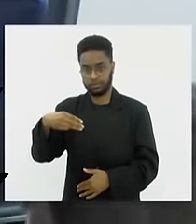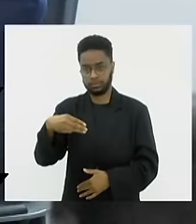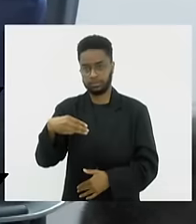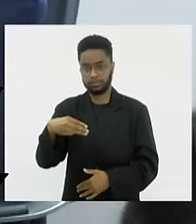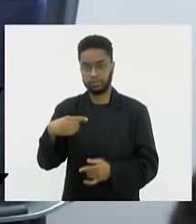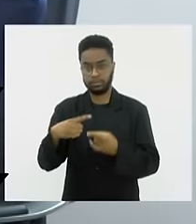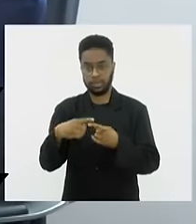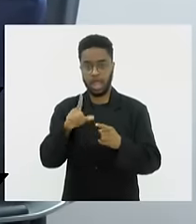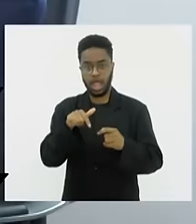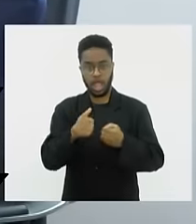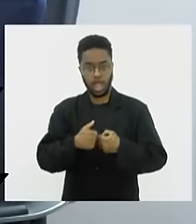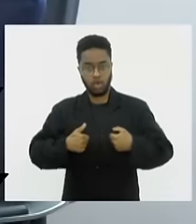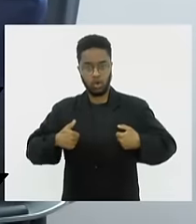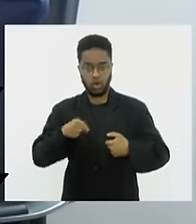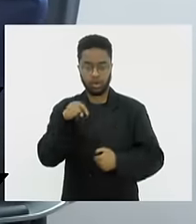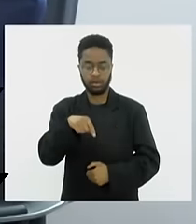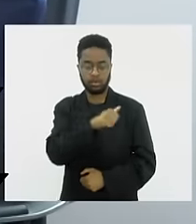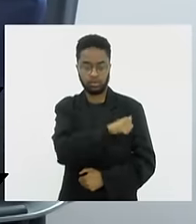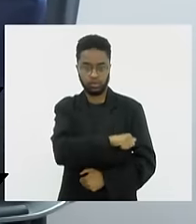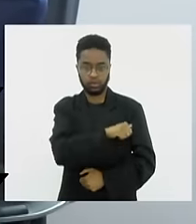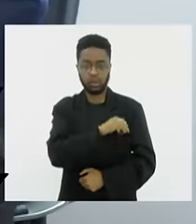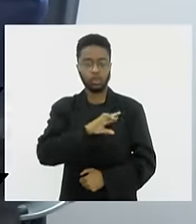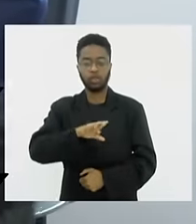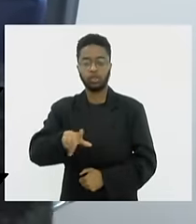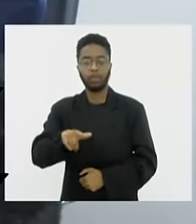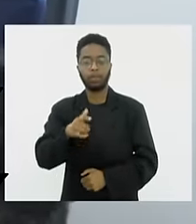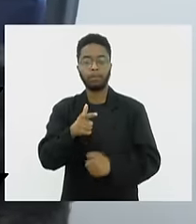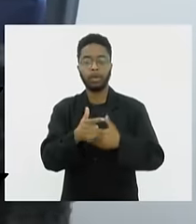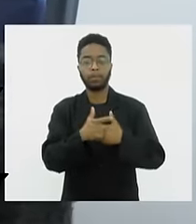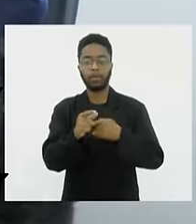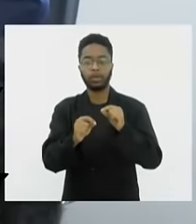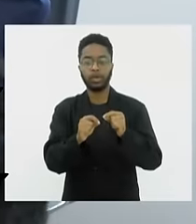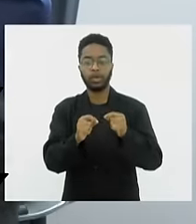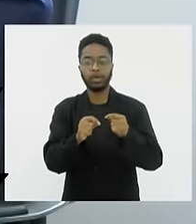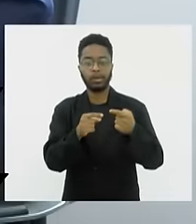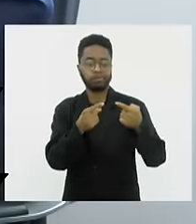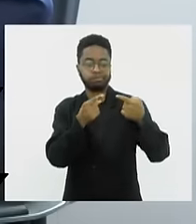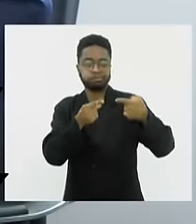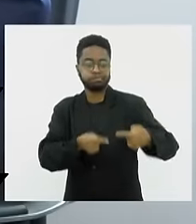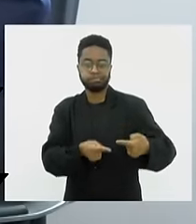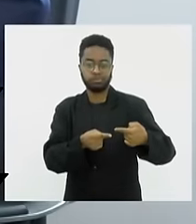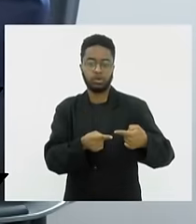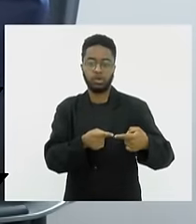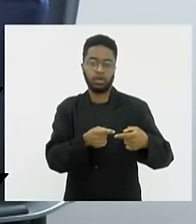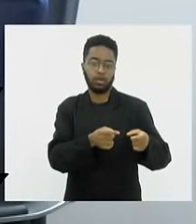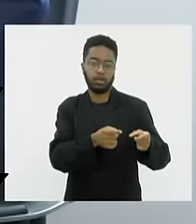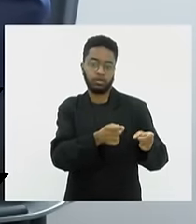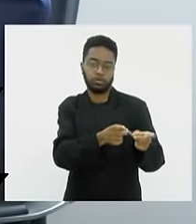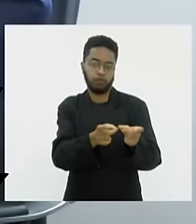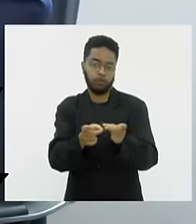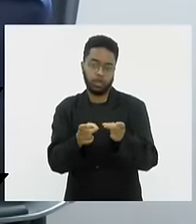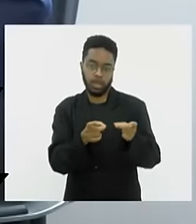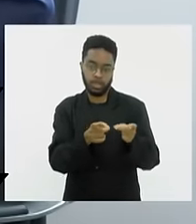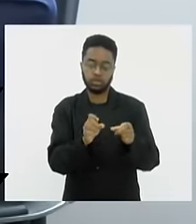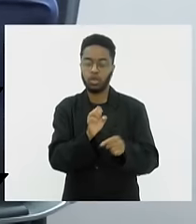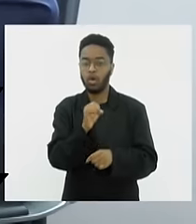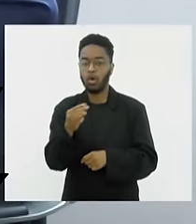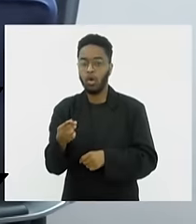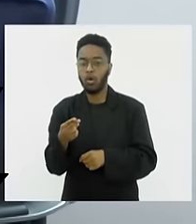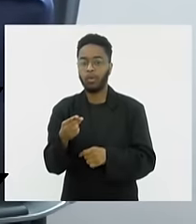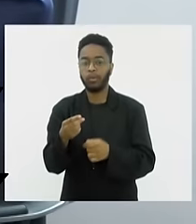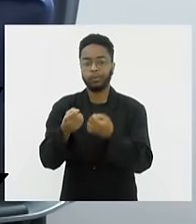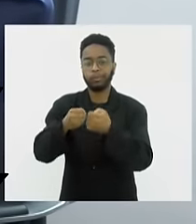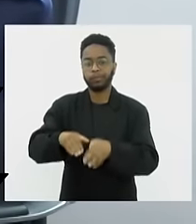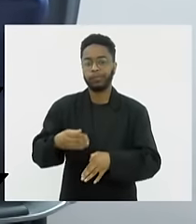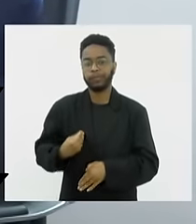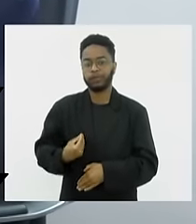herói para o Rio de Janeiro, confrontar camelô. Não é papel do policial militar infernizar a vida do cidadão porque